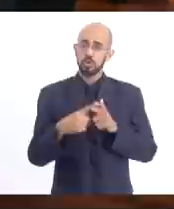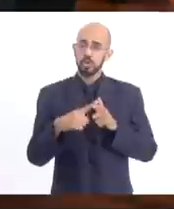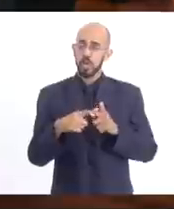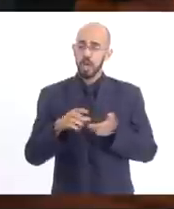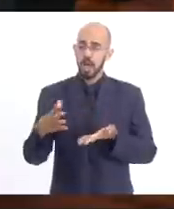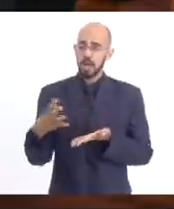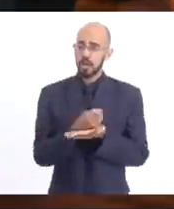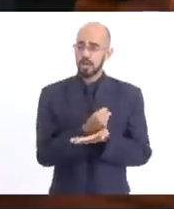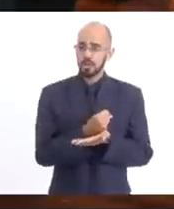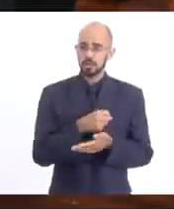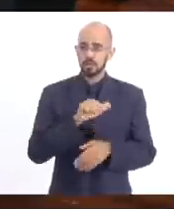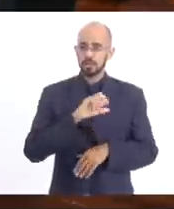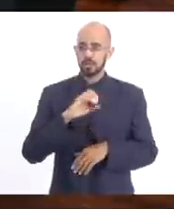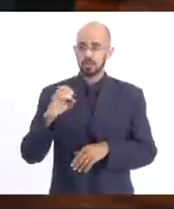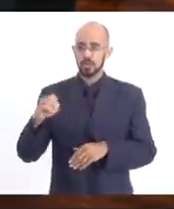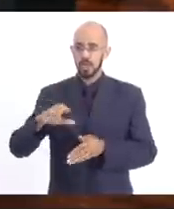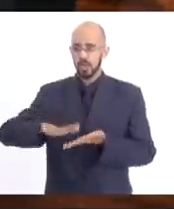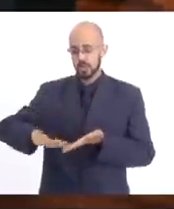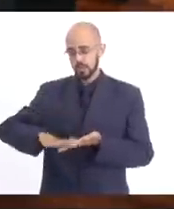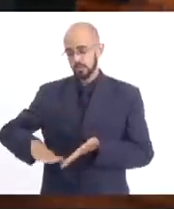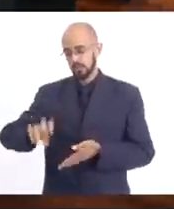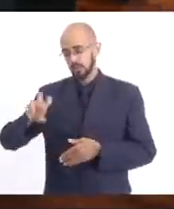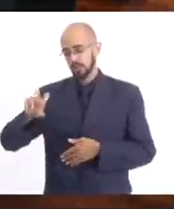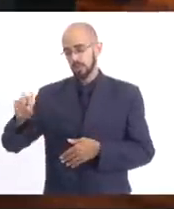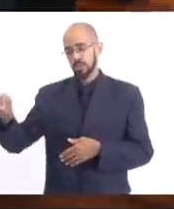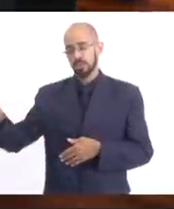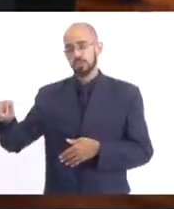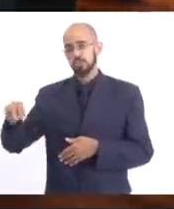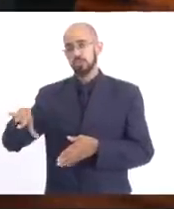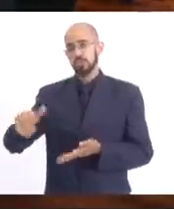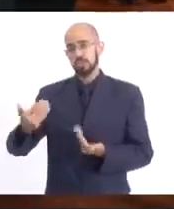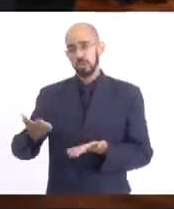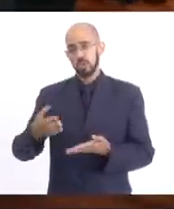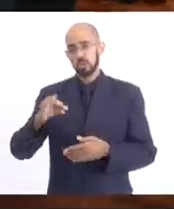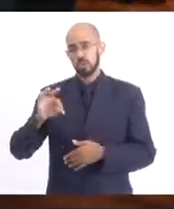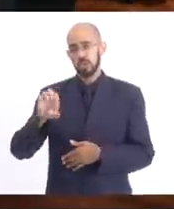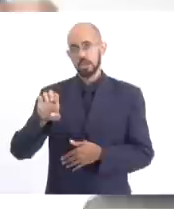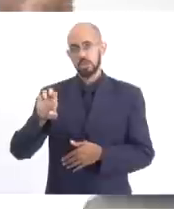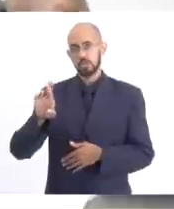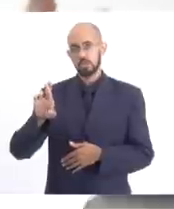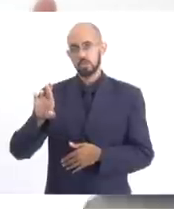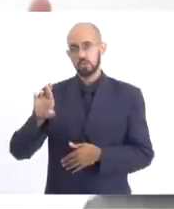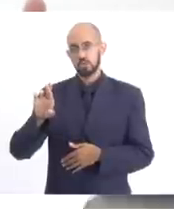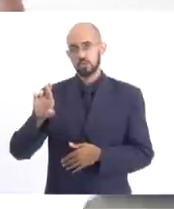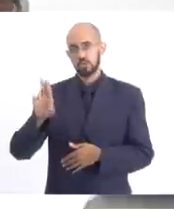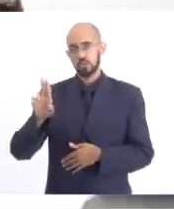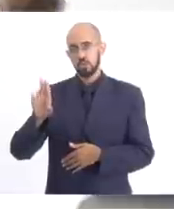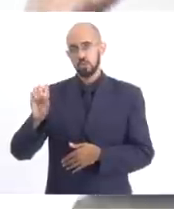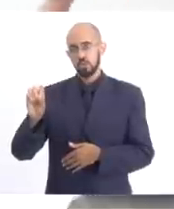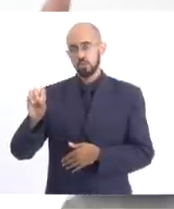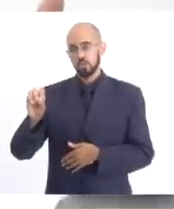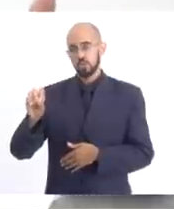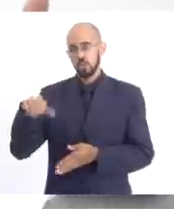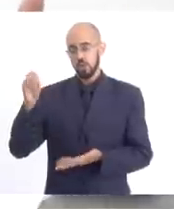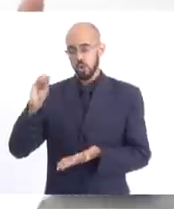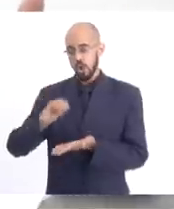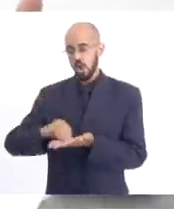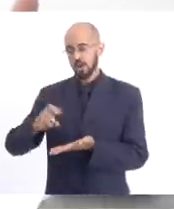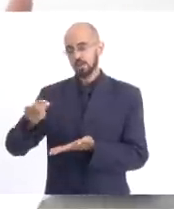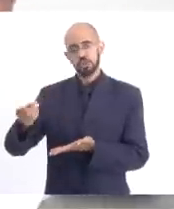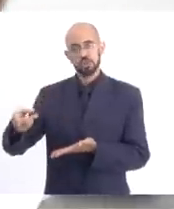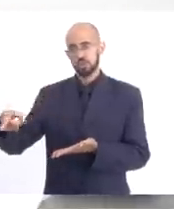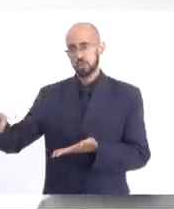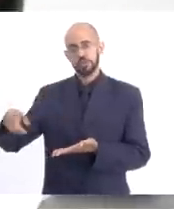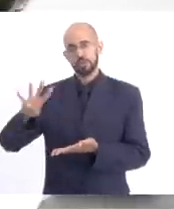é de 500. Então, o Tesouro bota 400 todo mês. Então, todo mês, o saldo é zero. Não existe fundo,